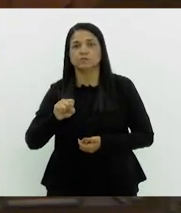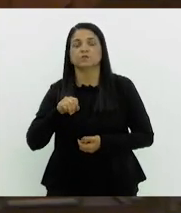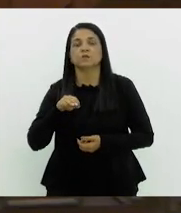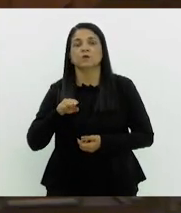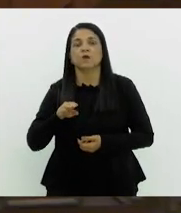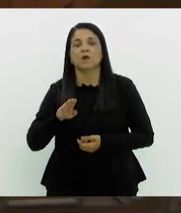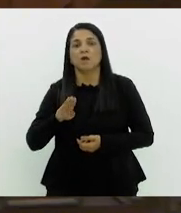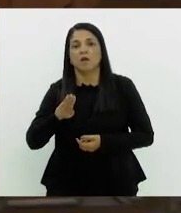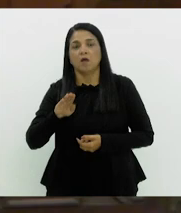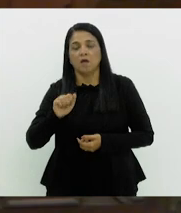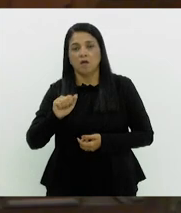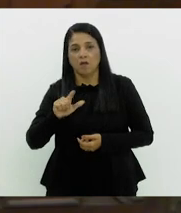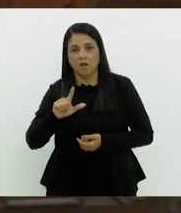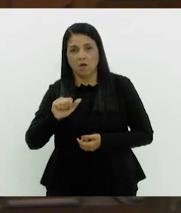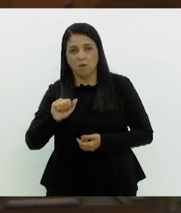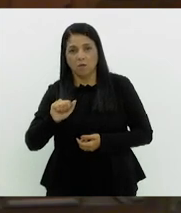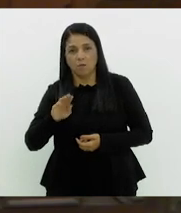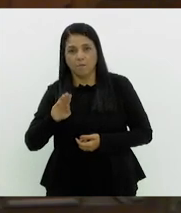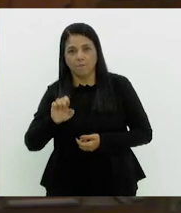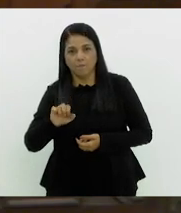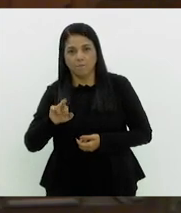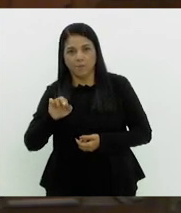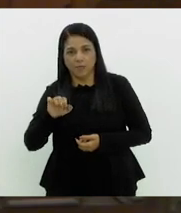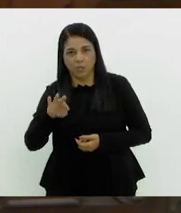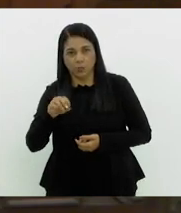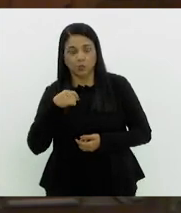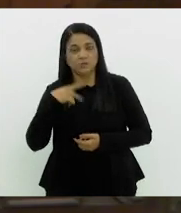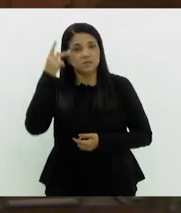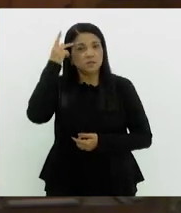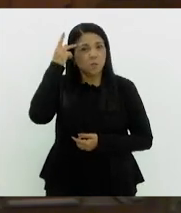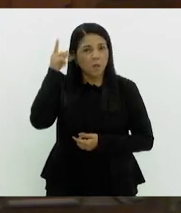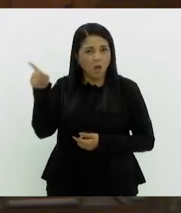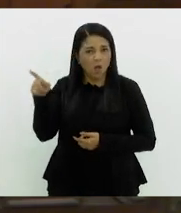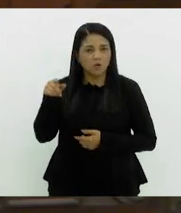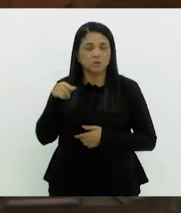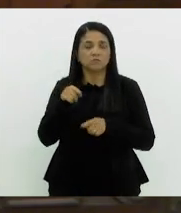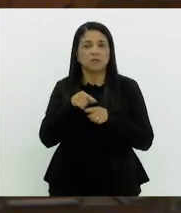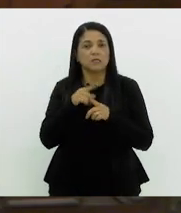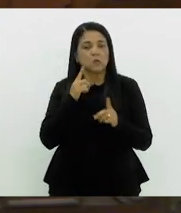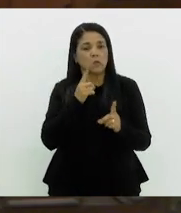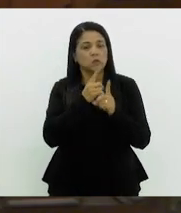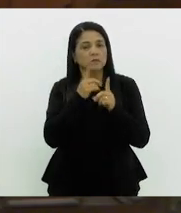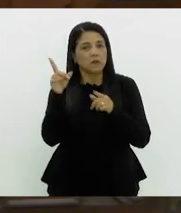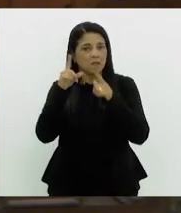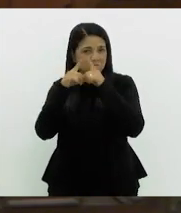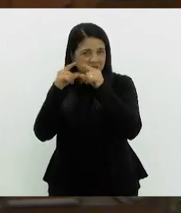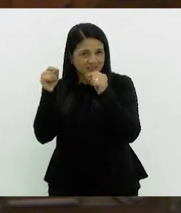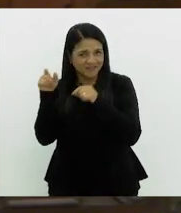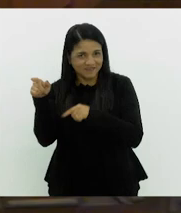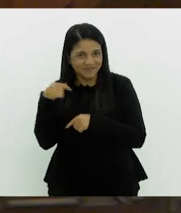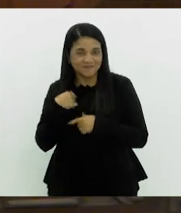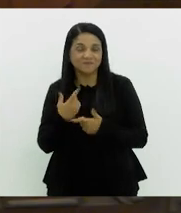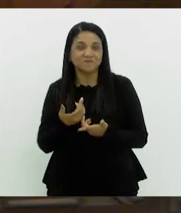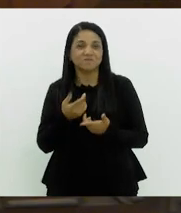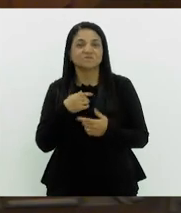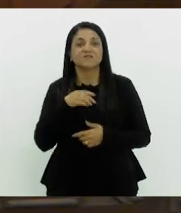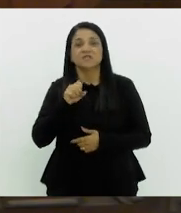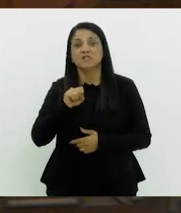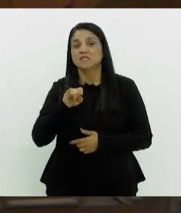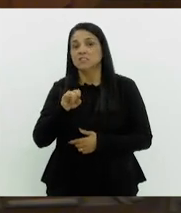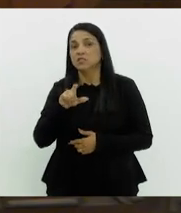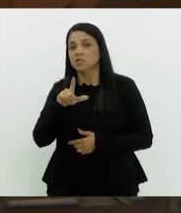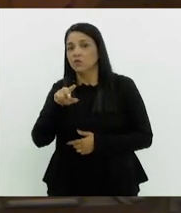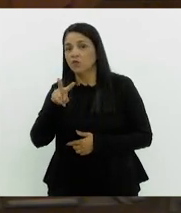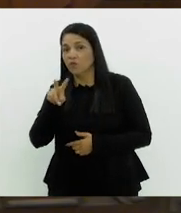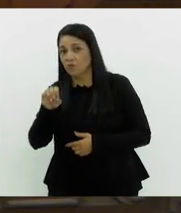da Assembleia Legislativa, que eu tive o prazer de conhecer no último encontro lá em Brasília, dizer que é um prazer. O Silvio Magalhães, que eu